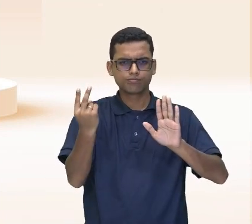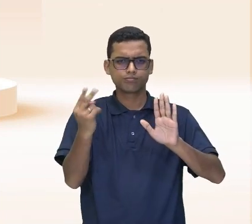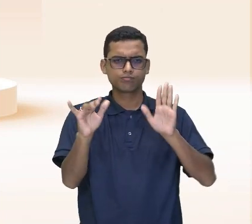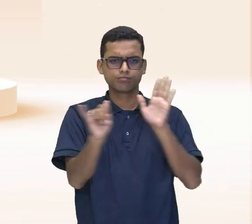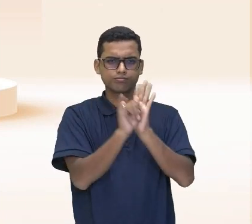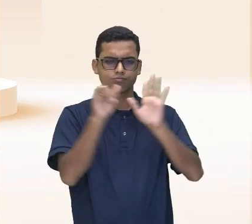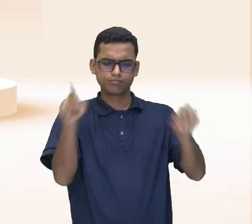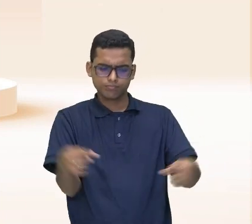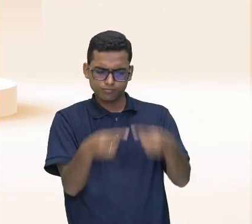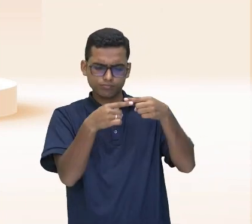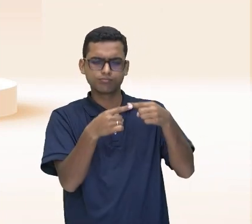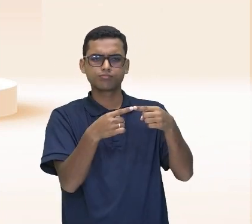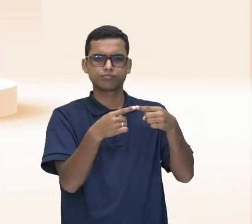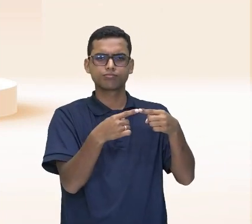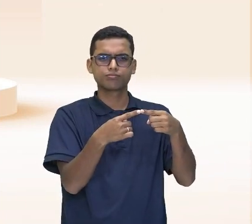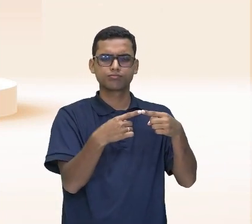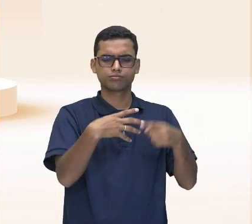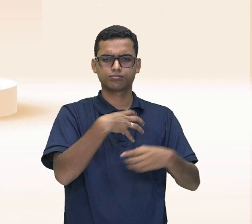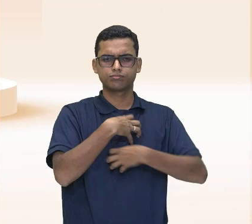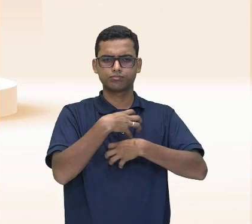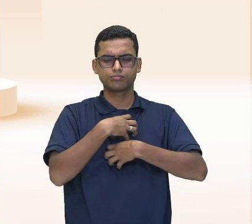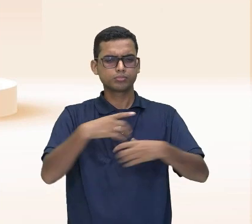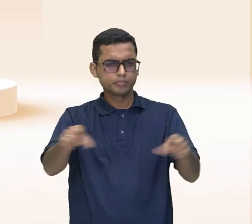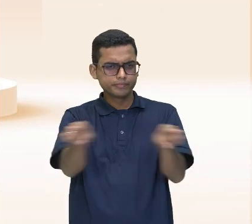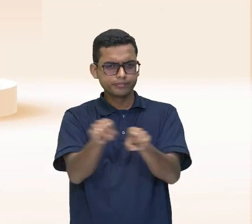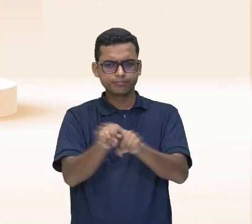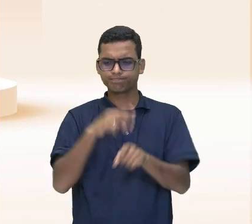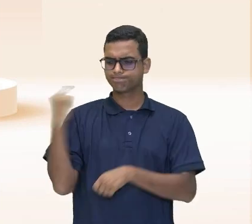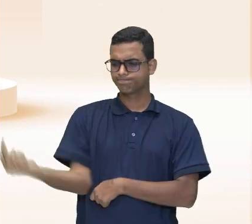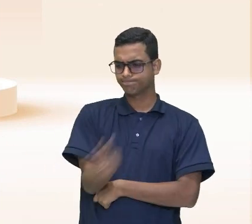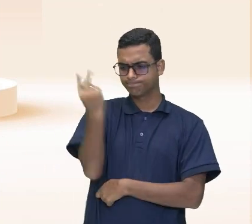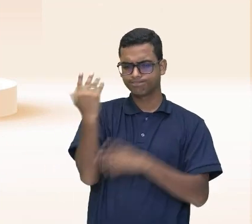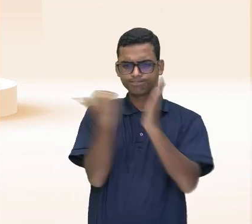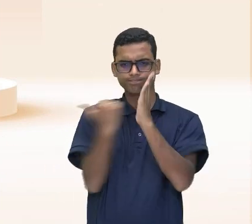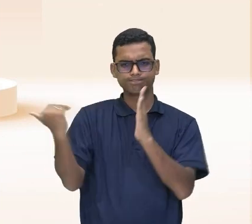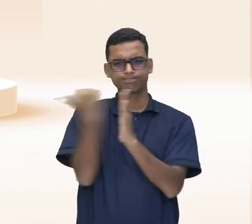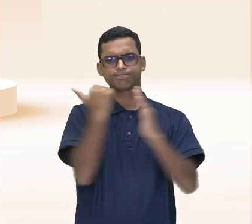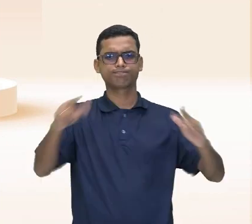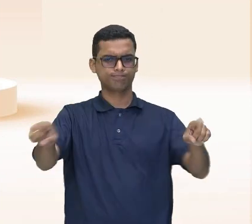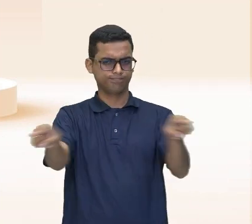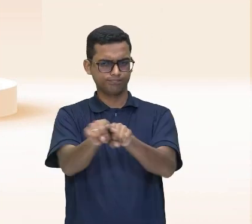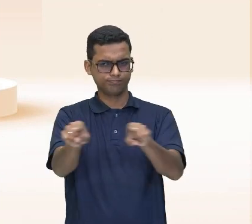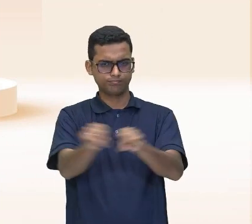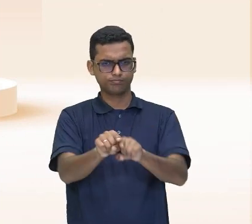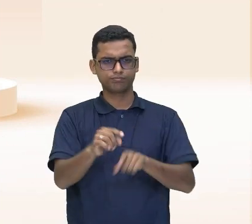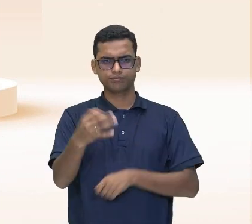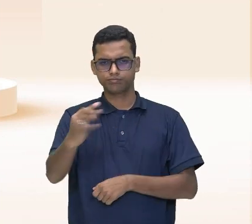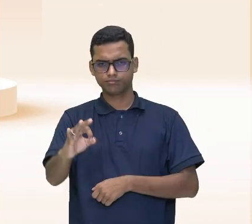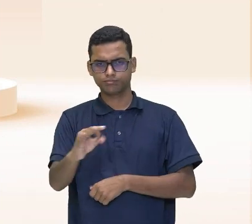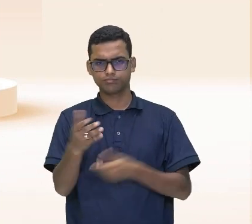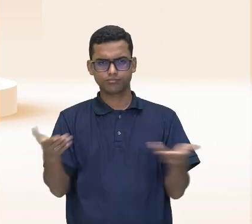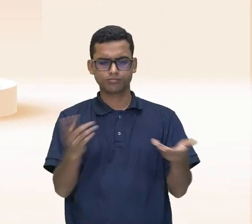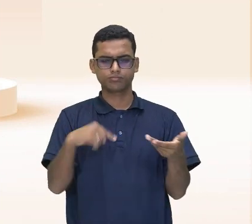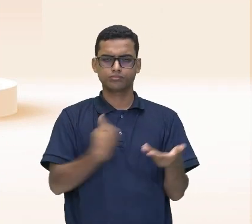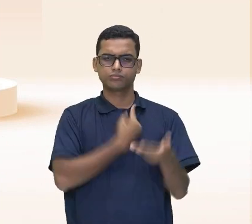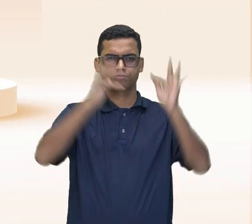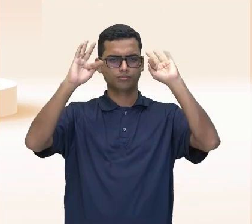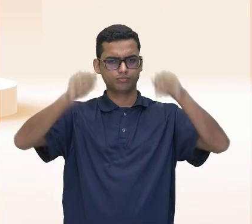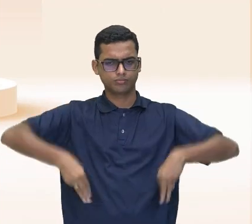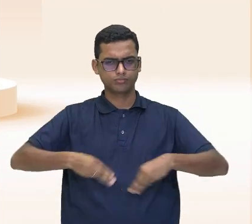arte. E mais do que isso, a sua valorização. Tá certo? E aqui, para a gente ir